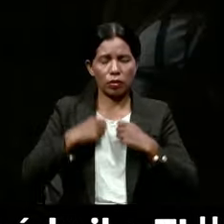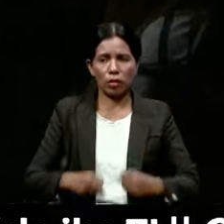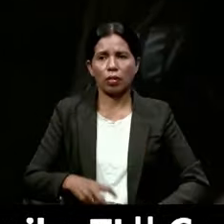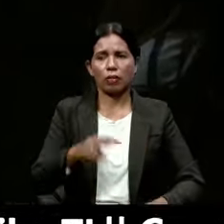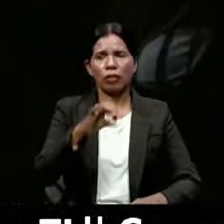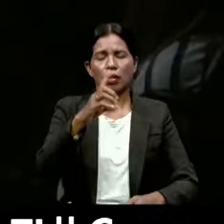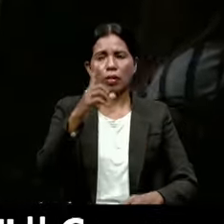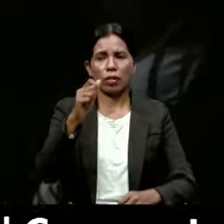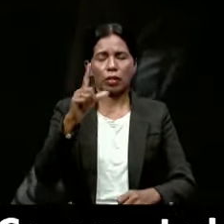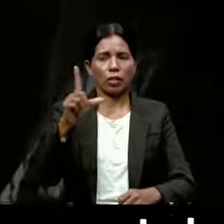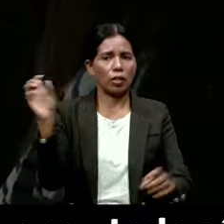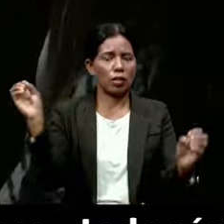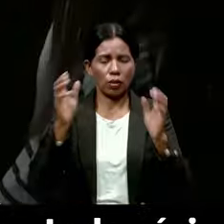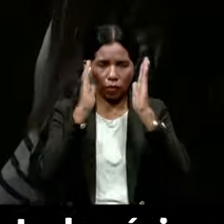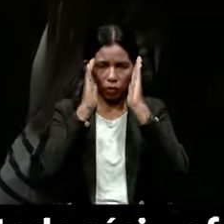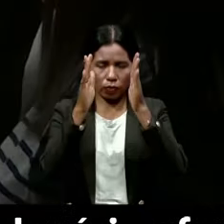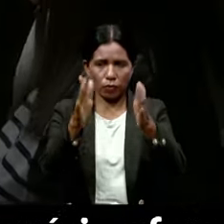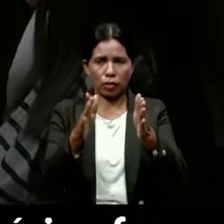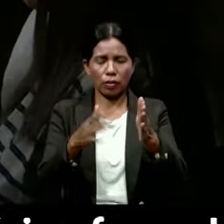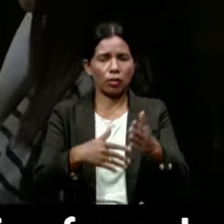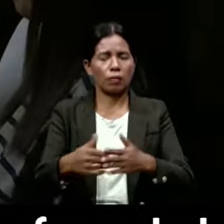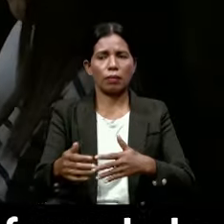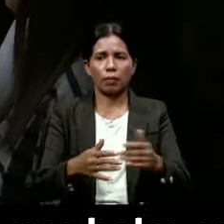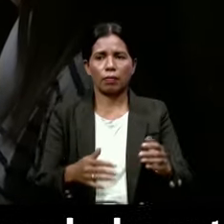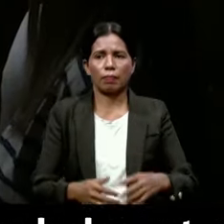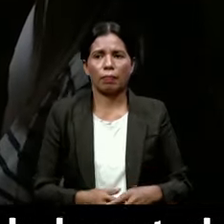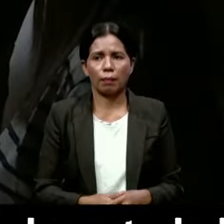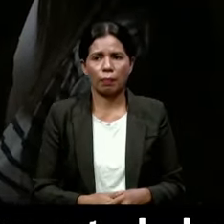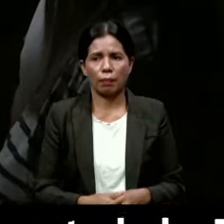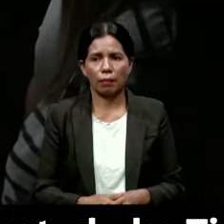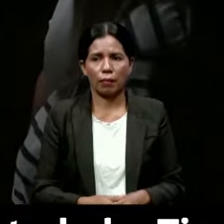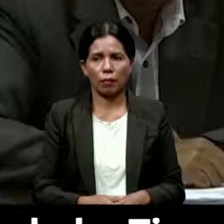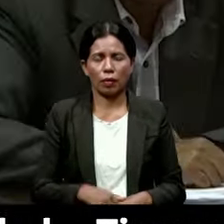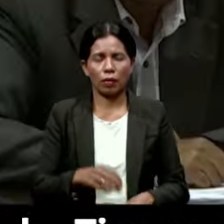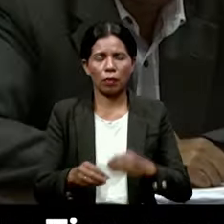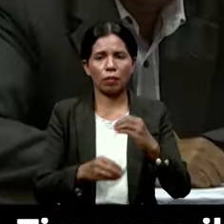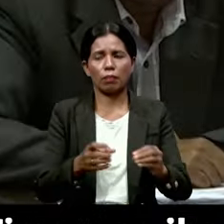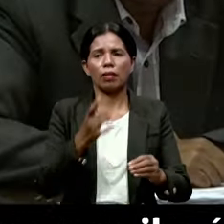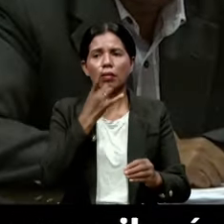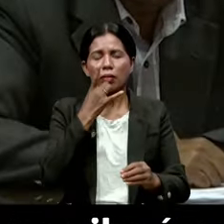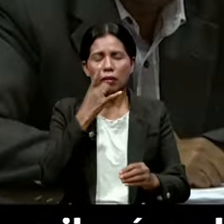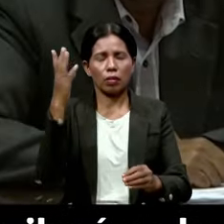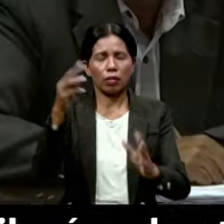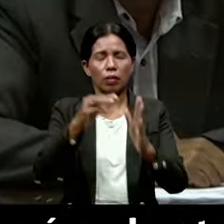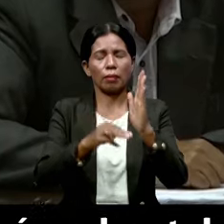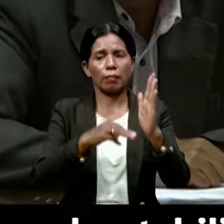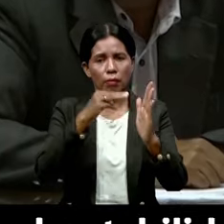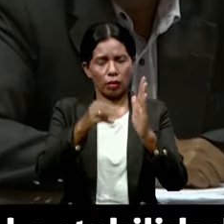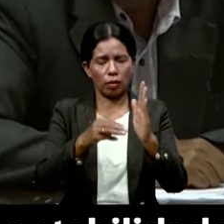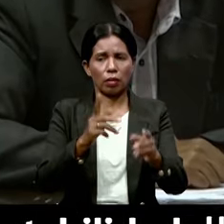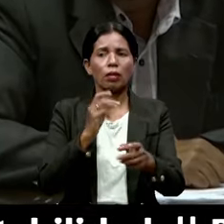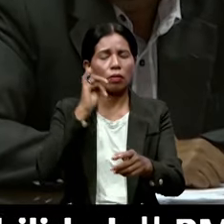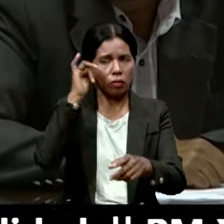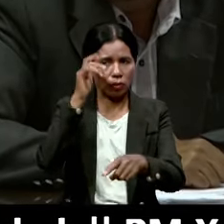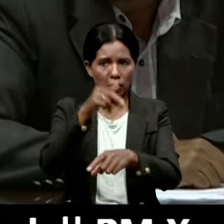Lopes considera la o serio no bai bai ntiona. Relaciona ahi mate ne visa i viral i a media ori kalang ne,